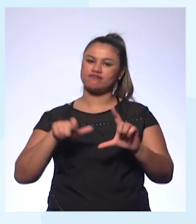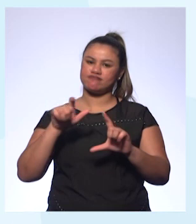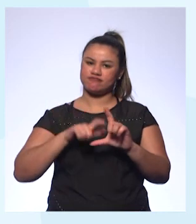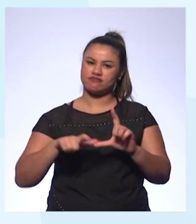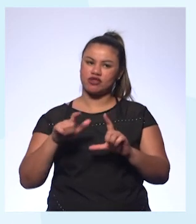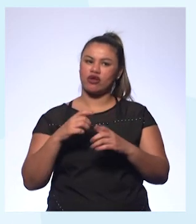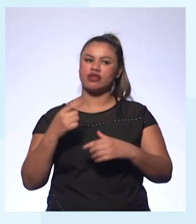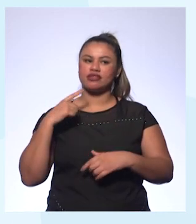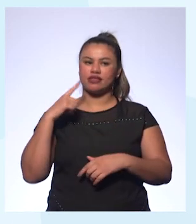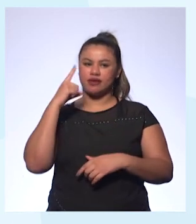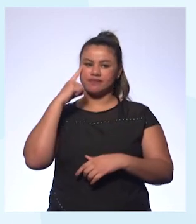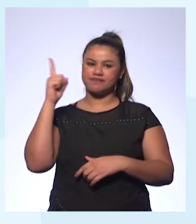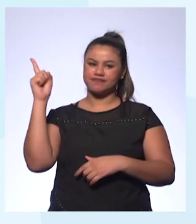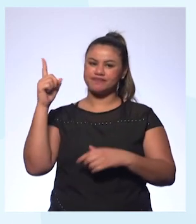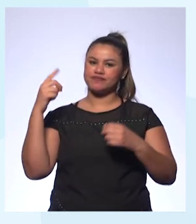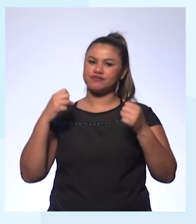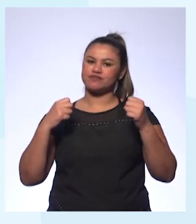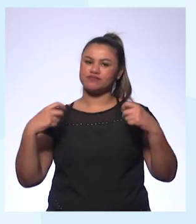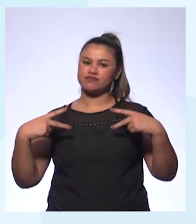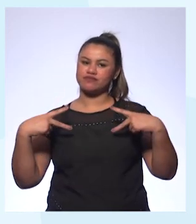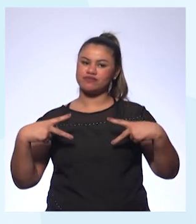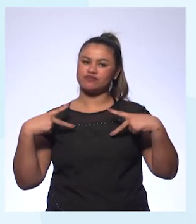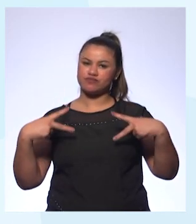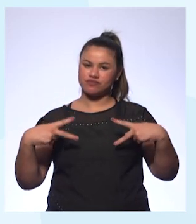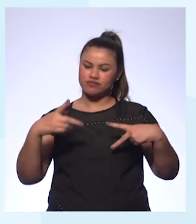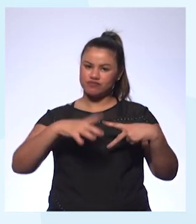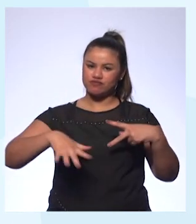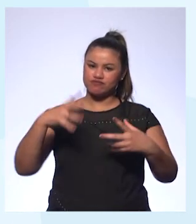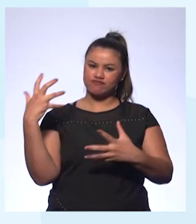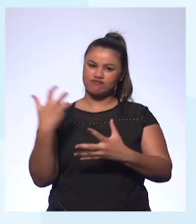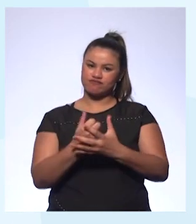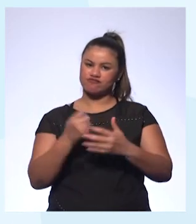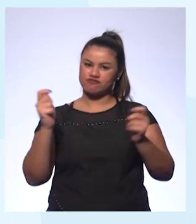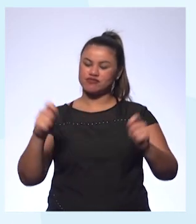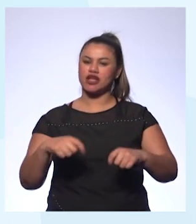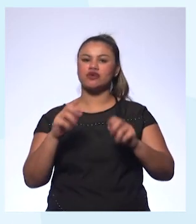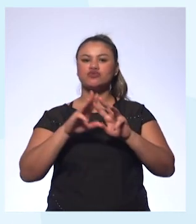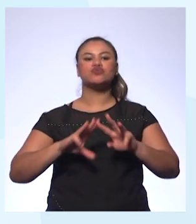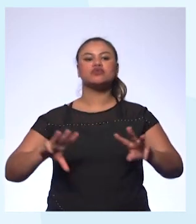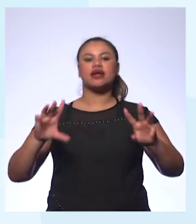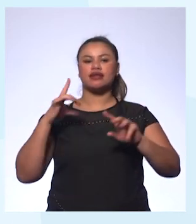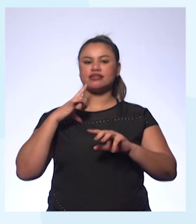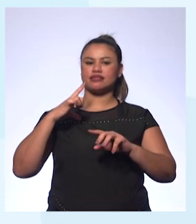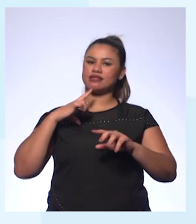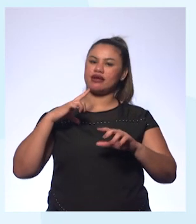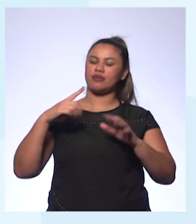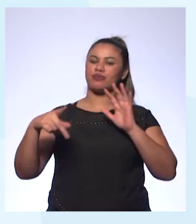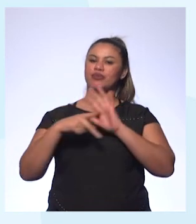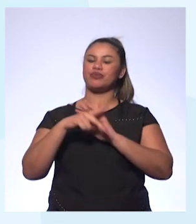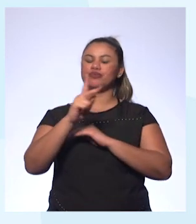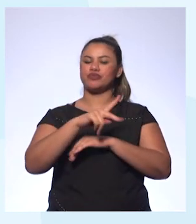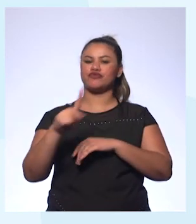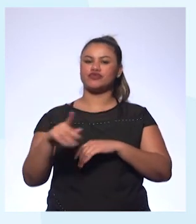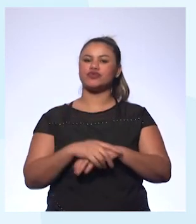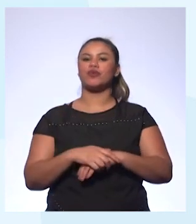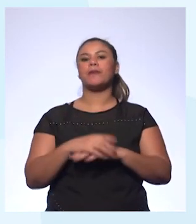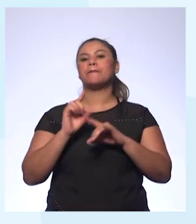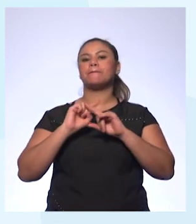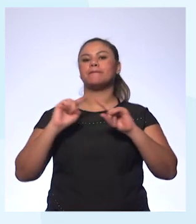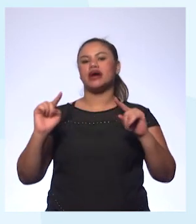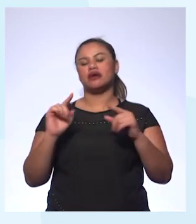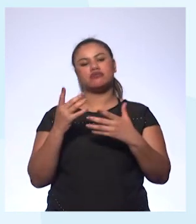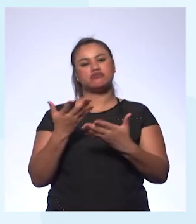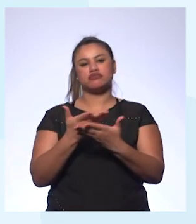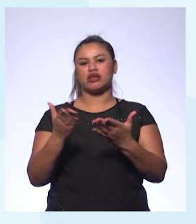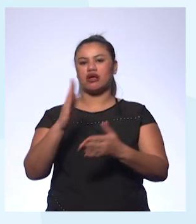então tem os links é que vocês podem fazer o download só tem a versão do no é só tem a versão do professor Mas aí você pode